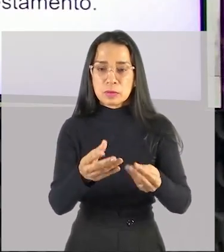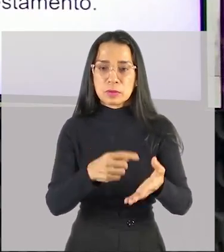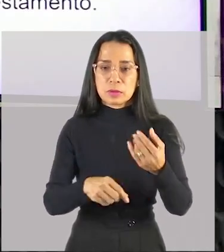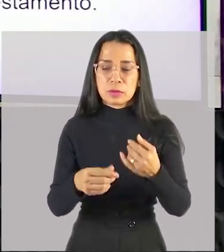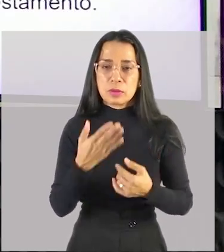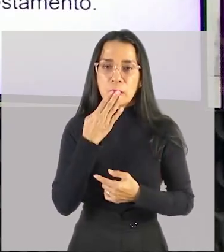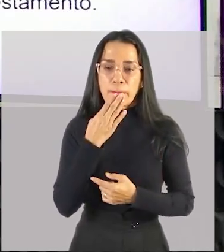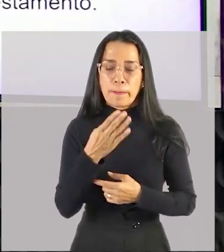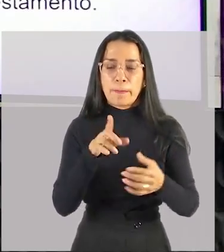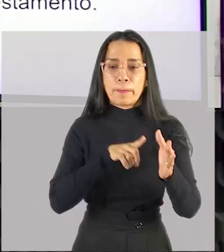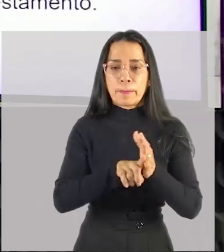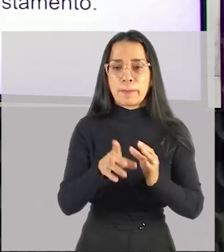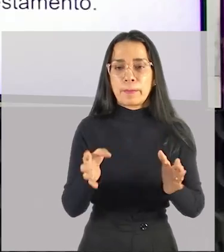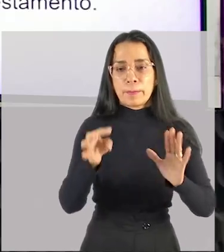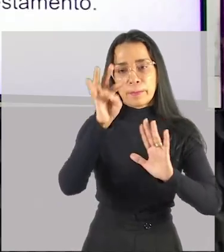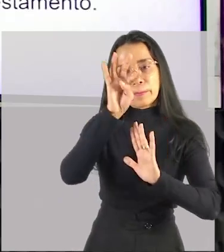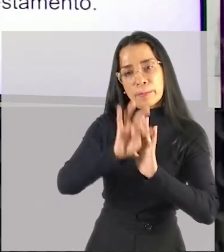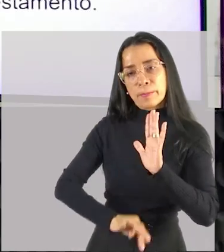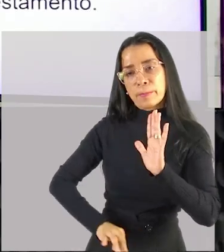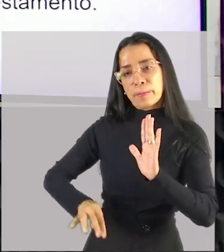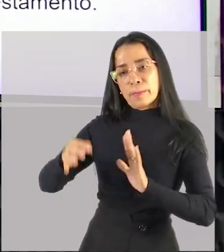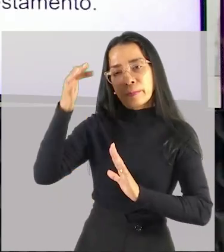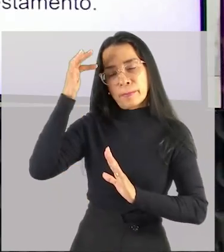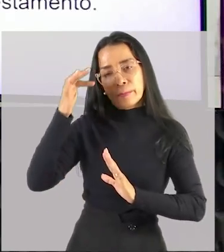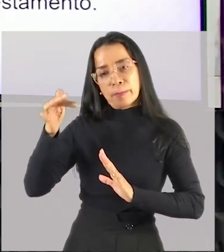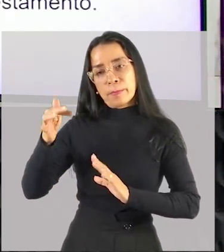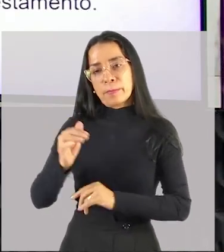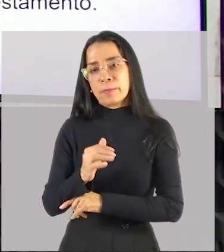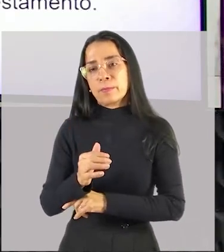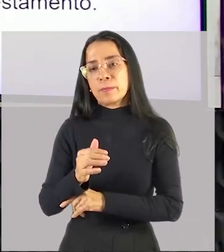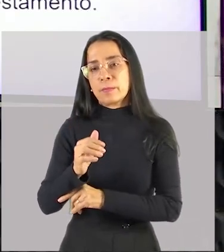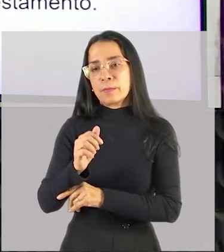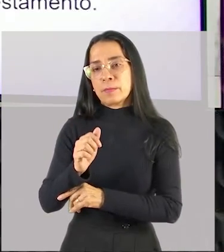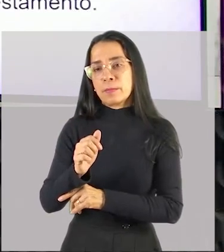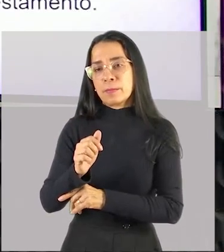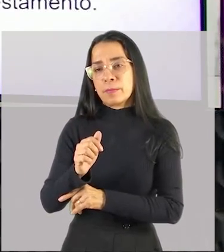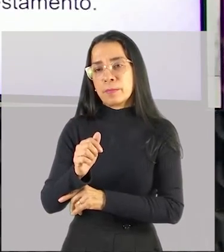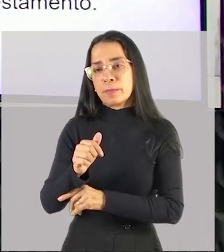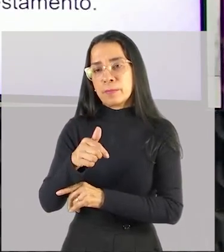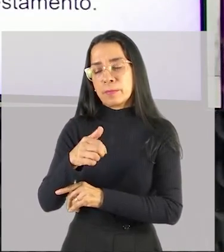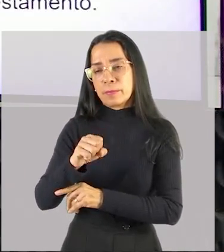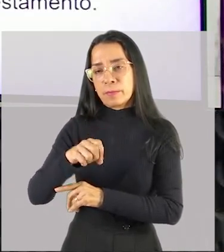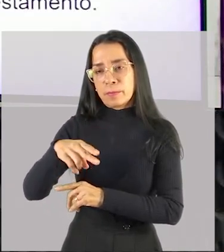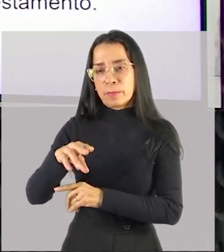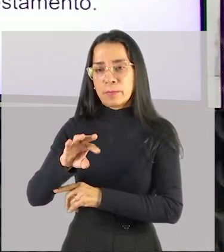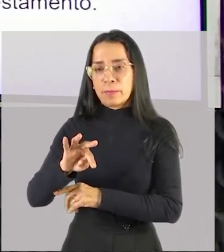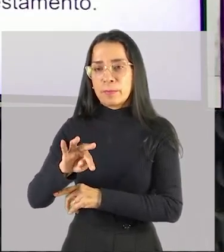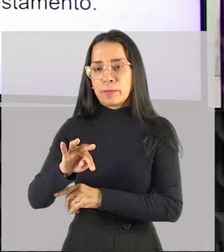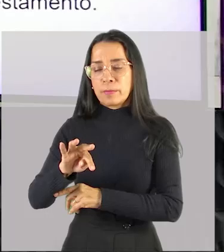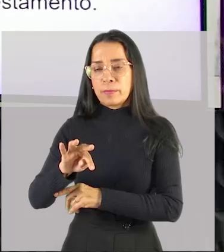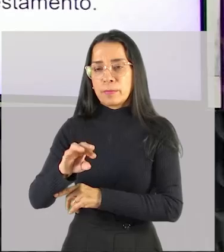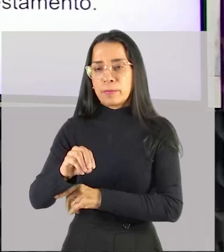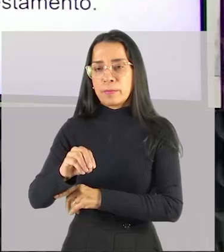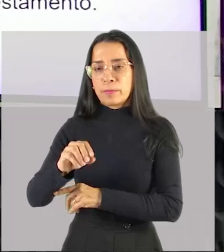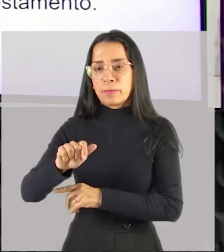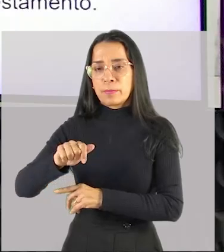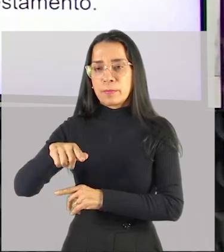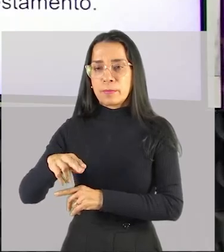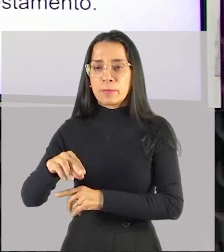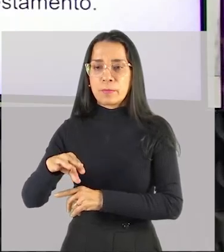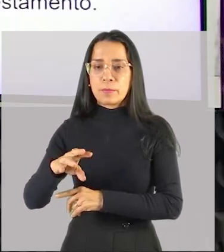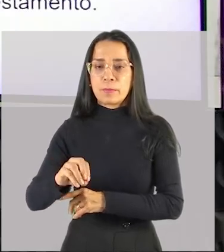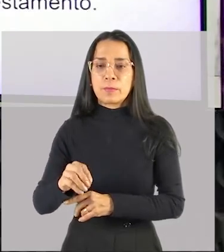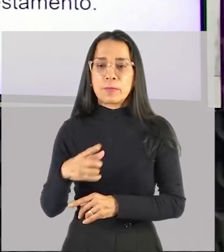questão? Nesse texto, o filósofo cristão Santo Agostinho, né, de Hipona, sustenta que a punição divina tem